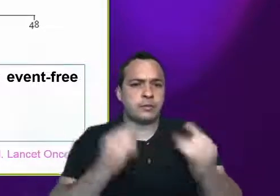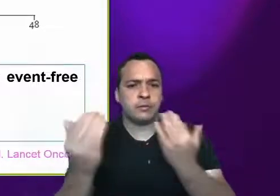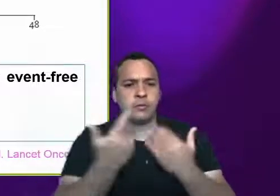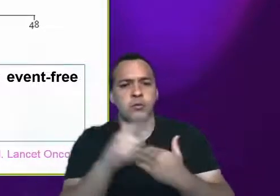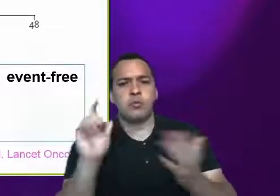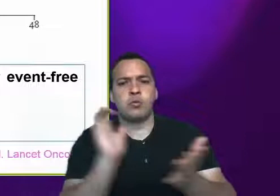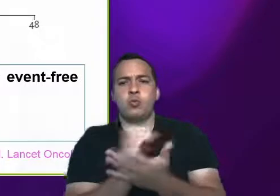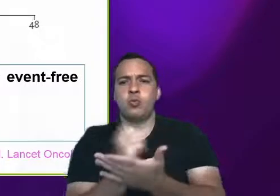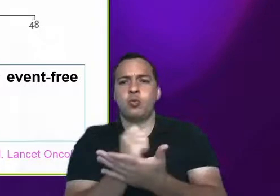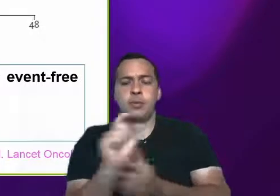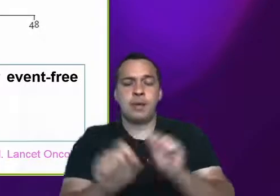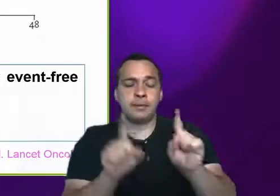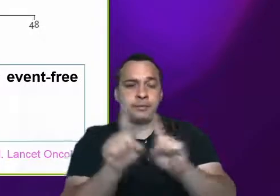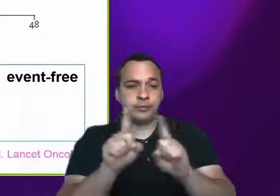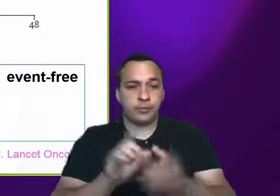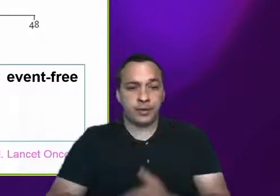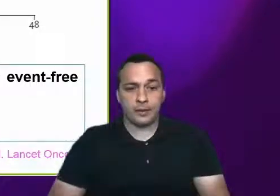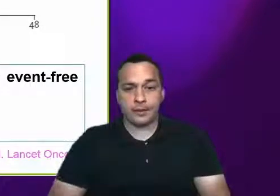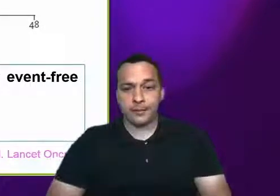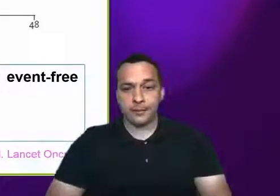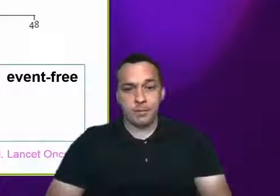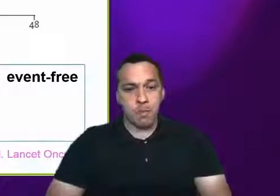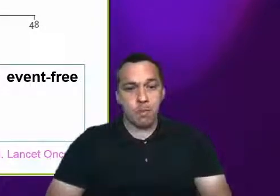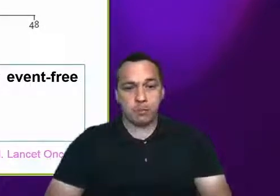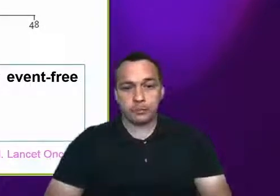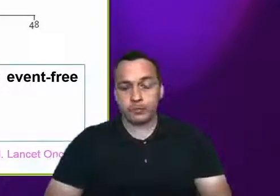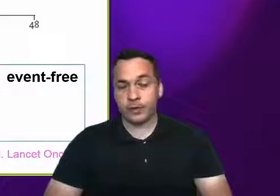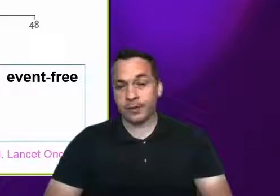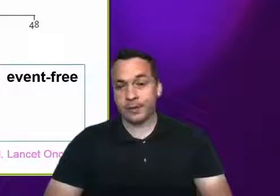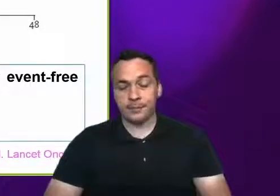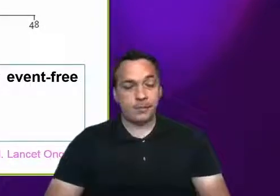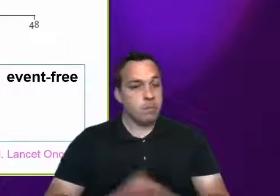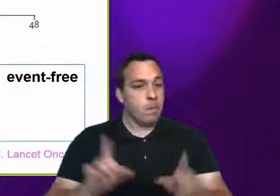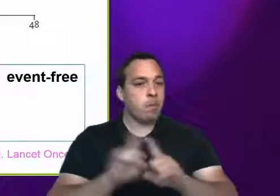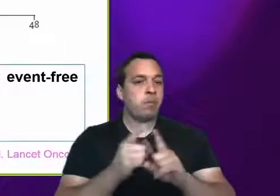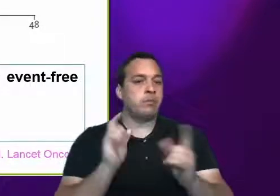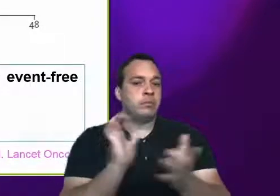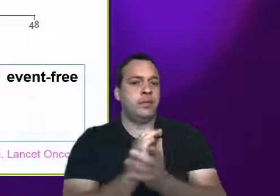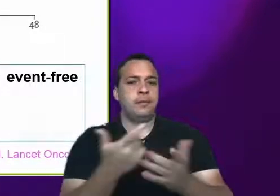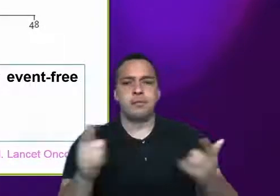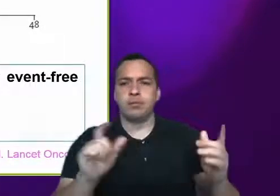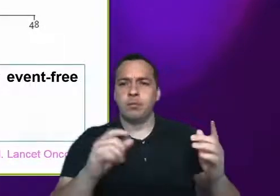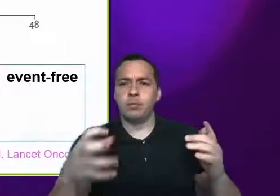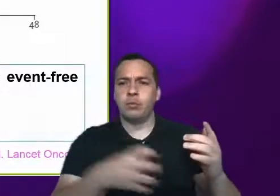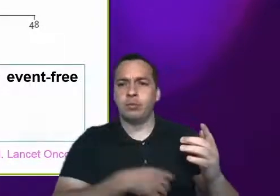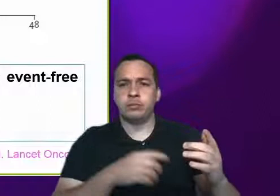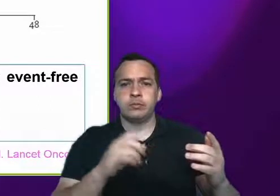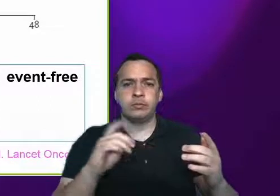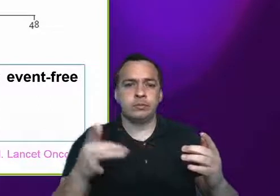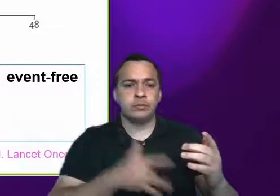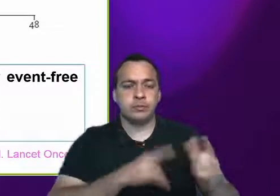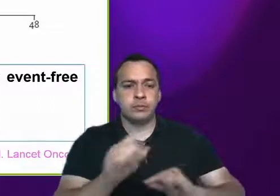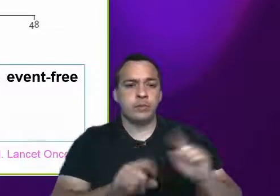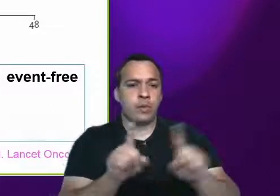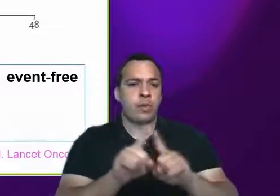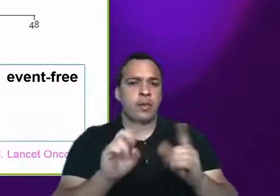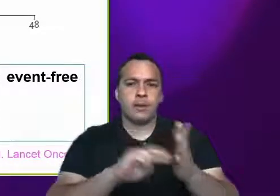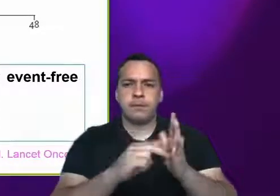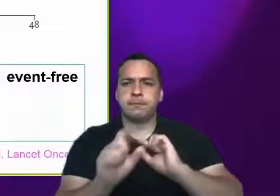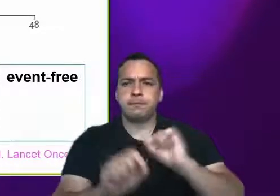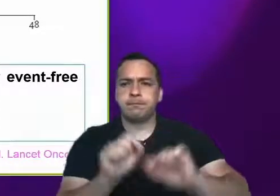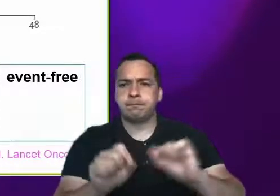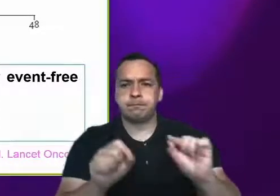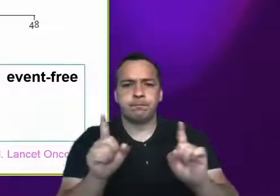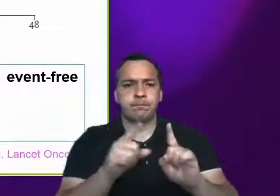survival se comparado com esse paciente do grupo controle, ou seja, aqueles pacientes que não passaram pelo transplante de fígado. O que